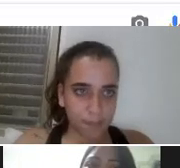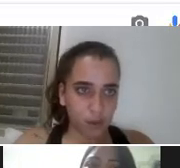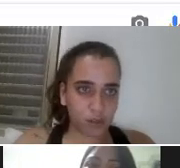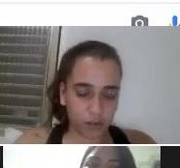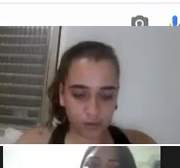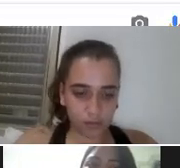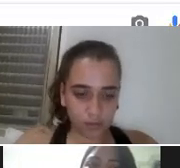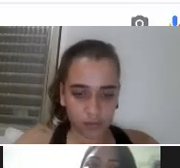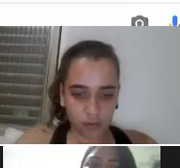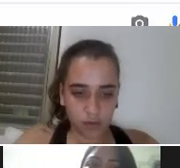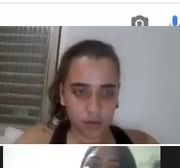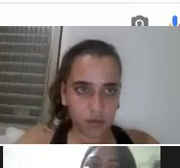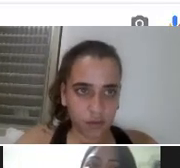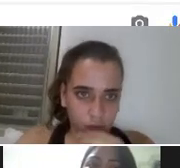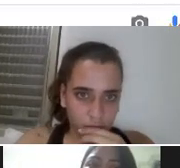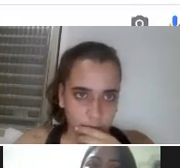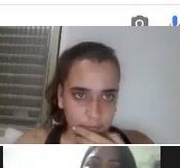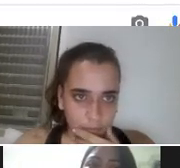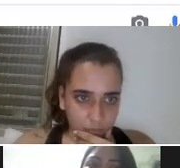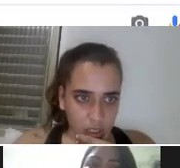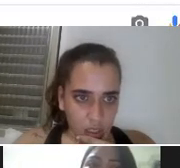Ah, pronto.